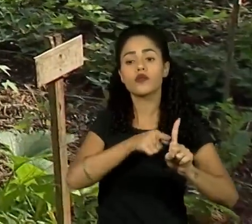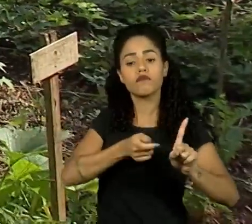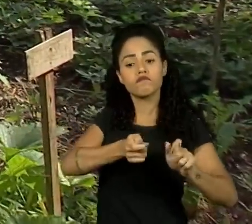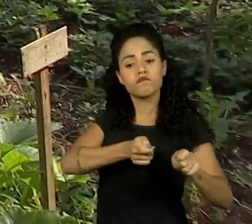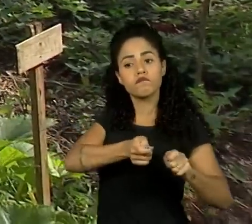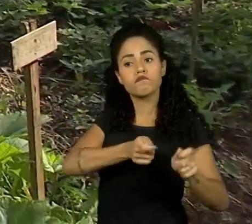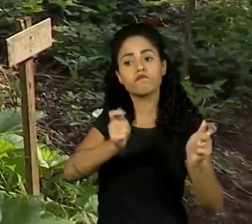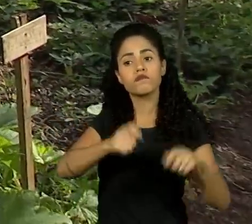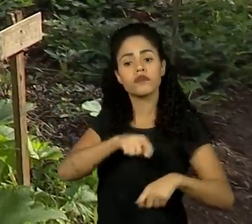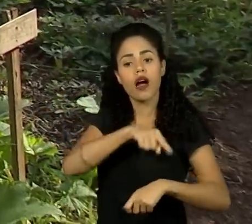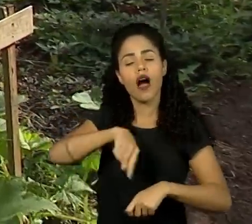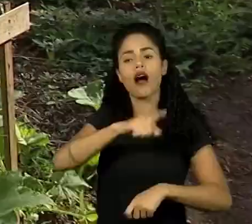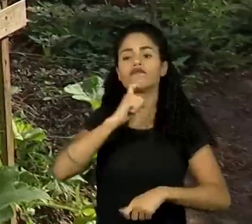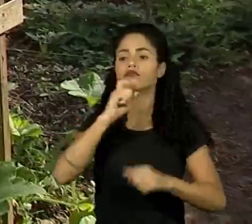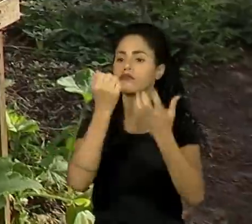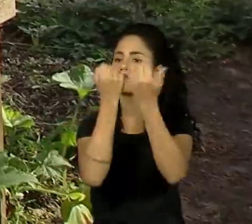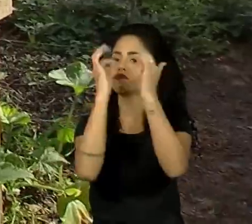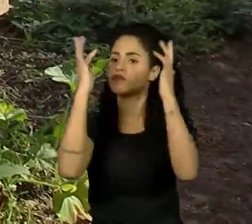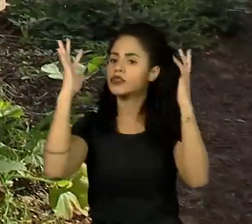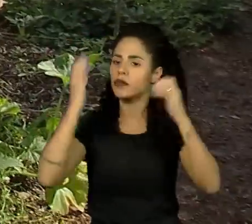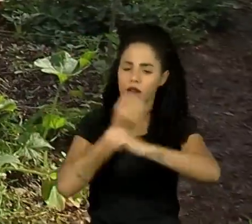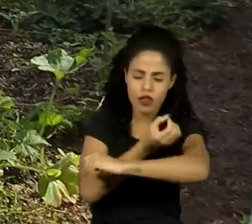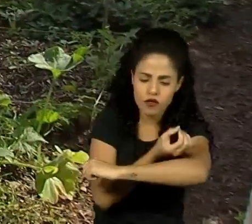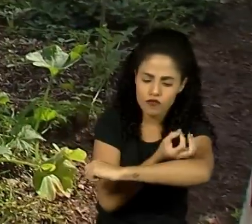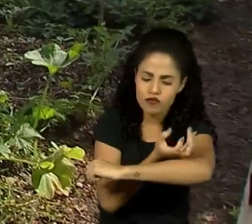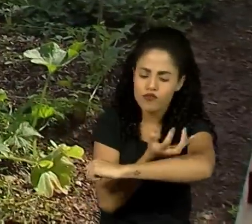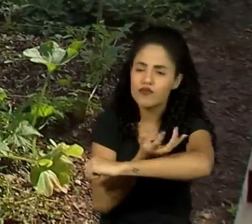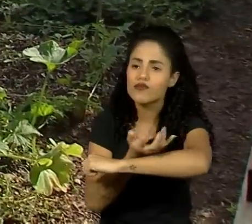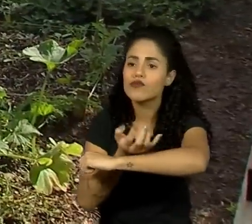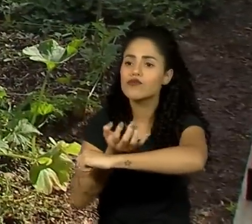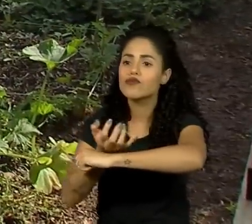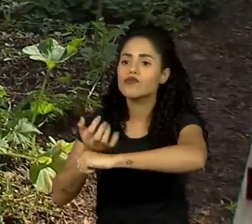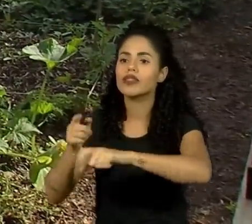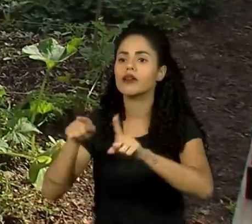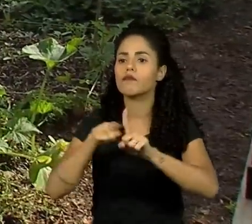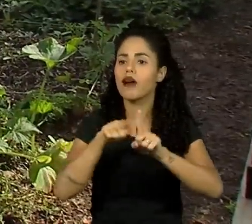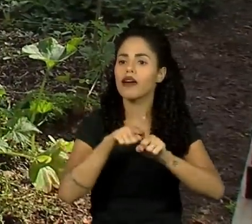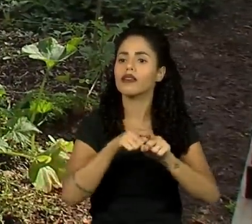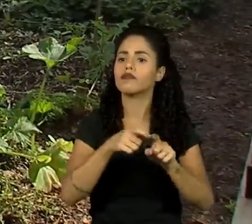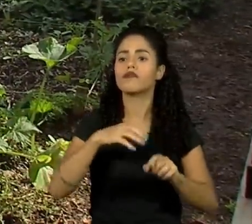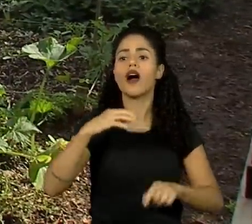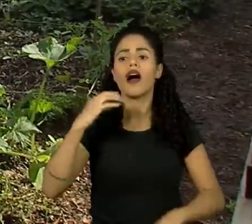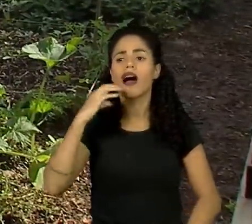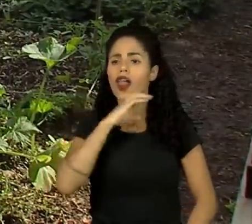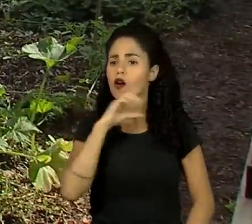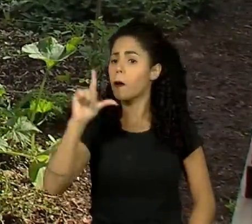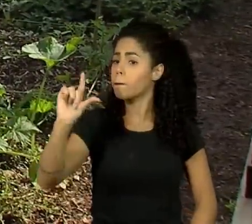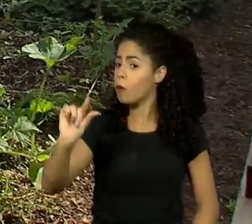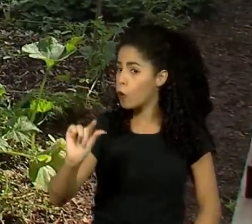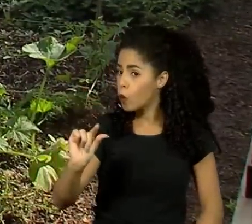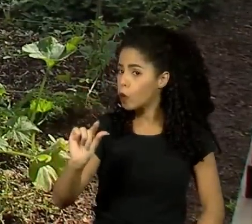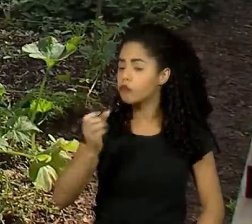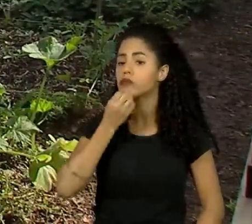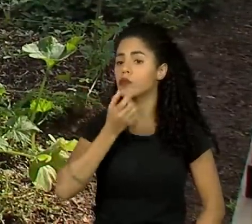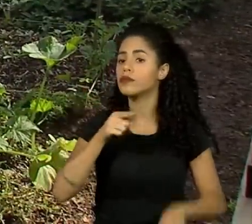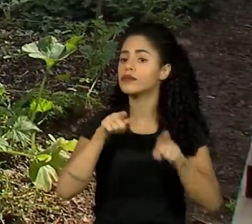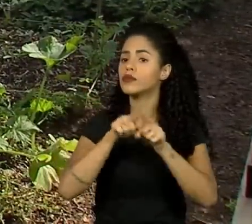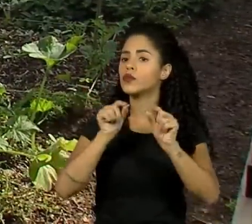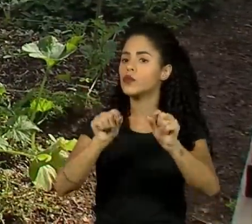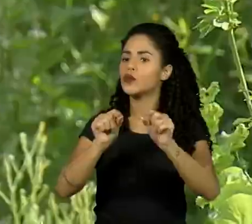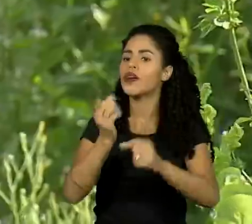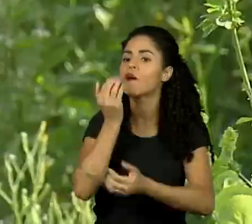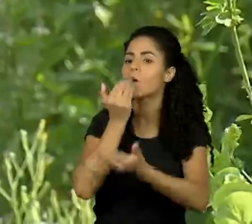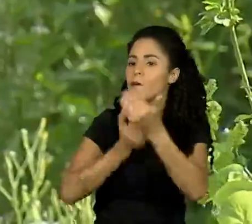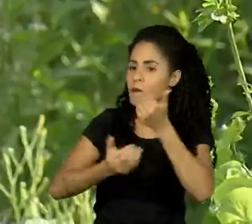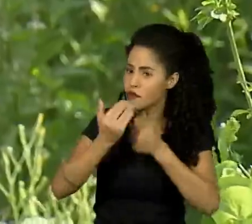para o local. Com isso você diminui o efeito das ilhas de calor. Uma outra grande vantagem é porque você tem o alimento